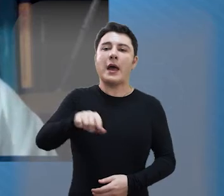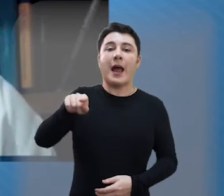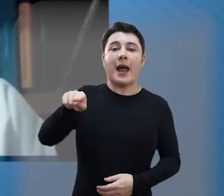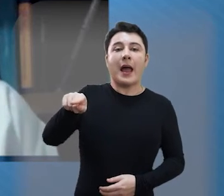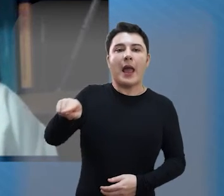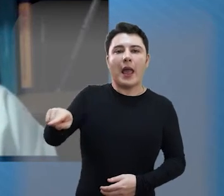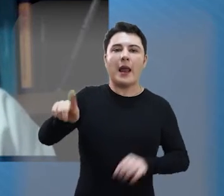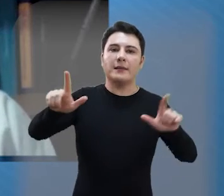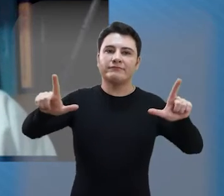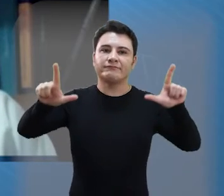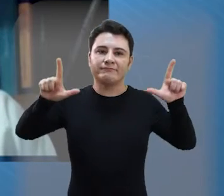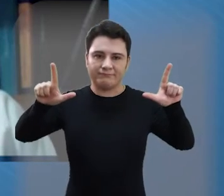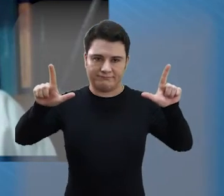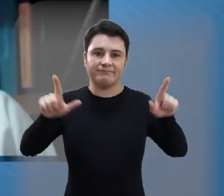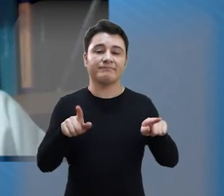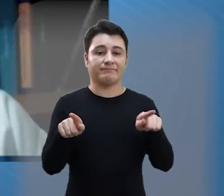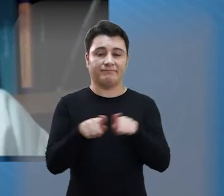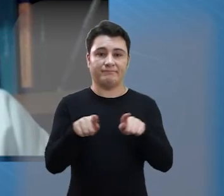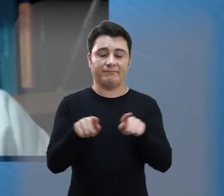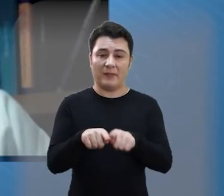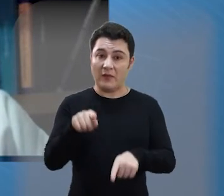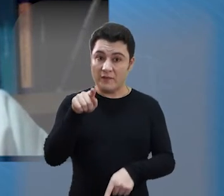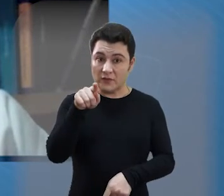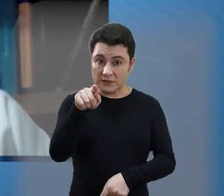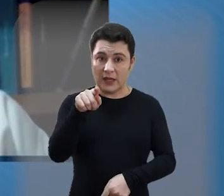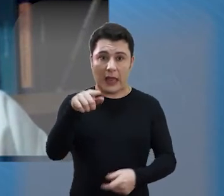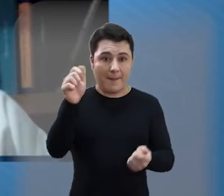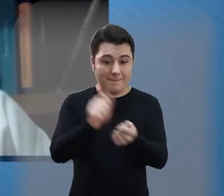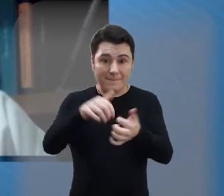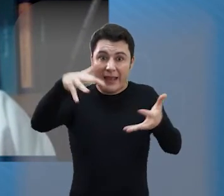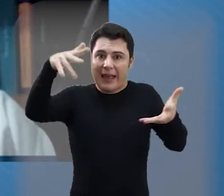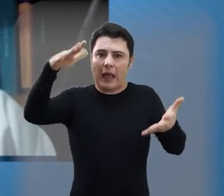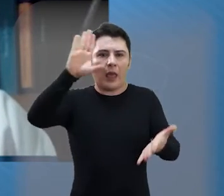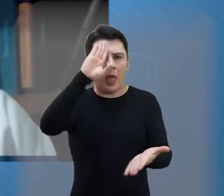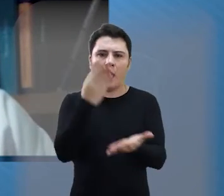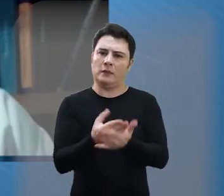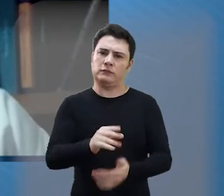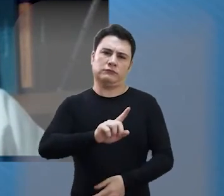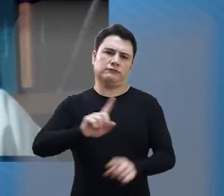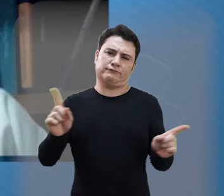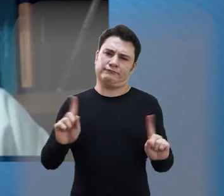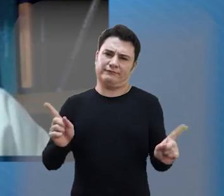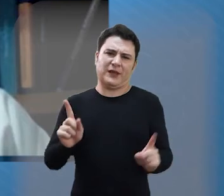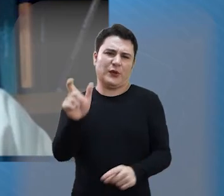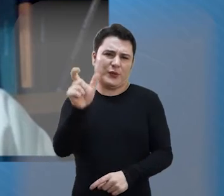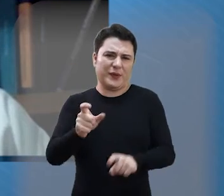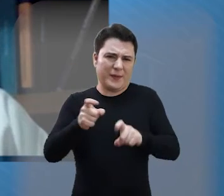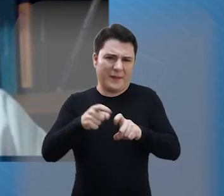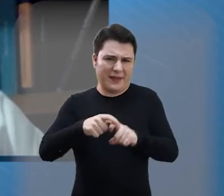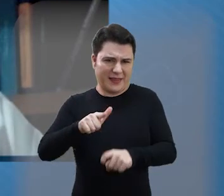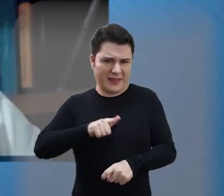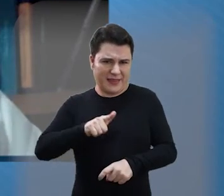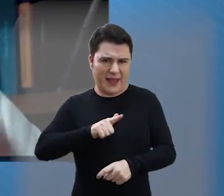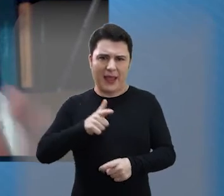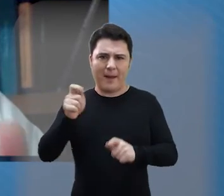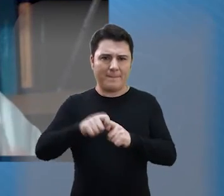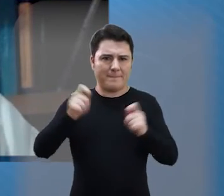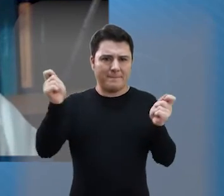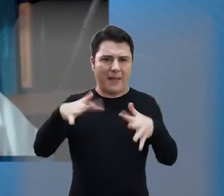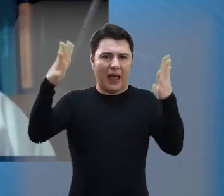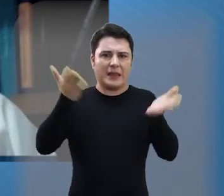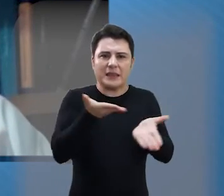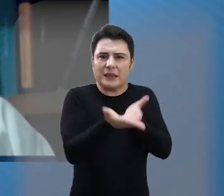aquilo na técnica que ele está querendo divulgar. Segundo, desconfie de milagre. Não existe nenhum médico que tenha